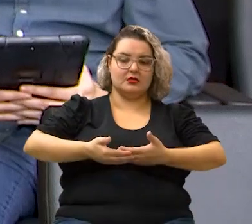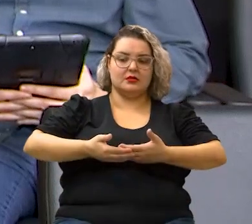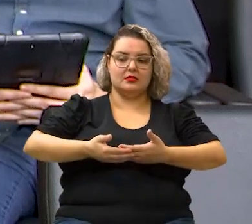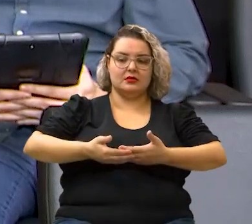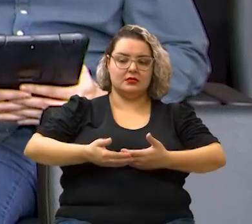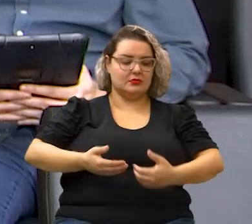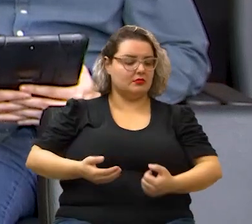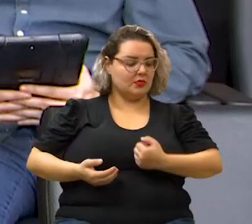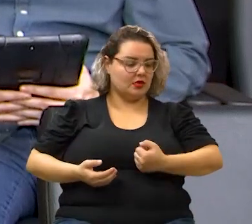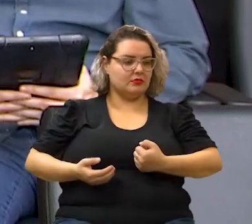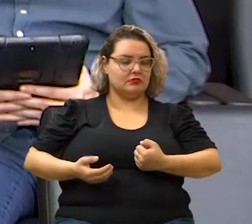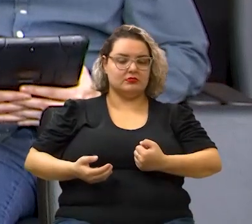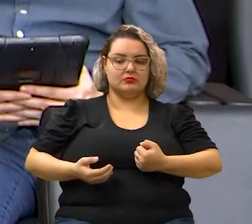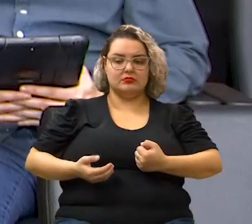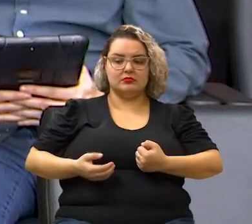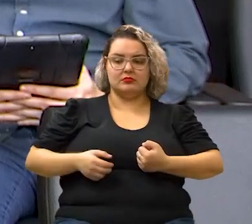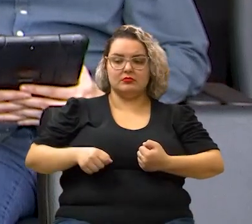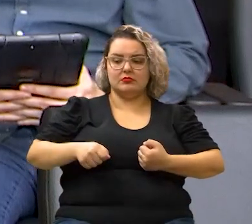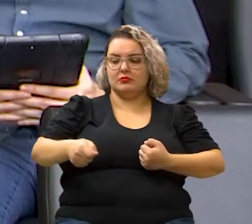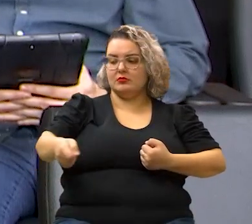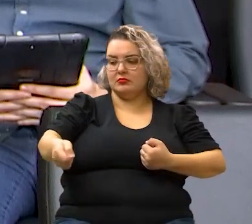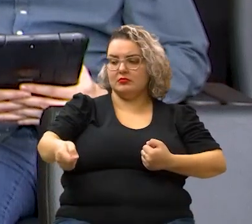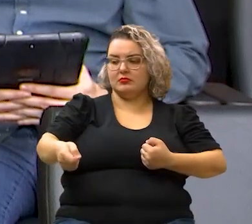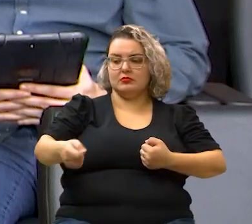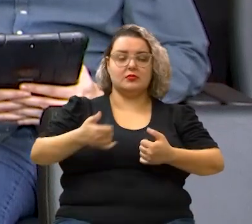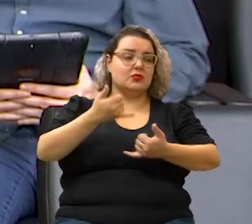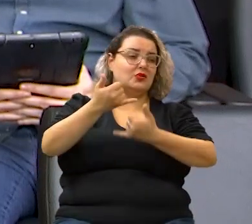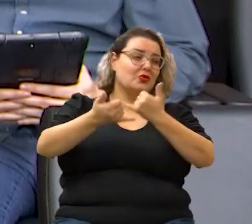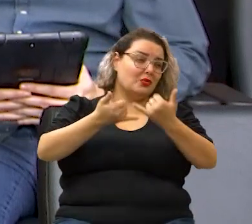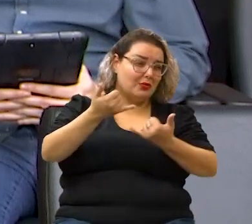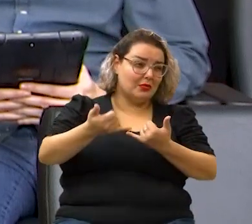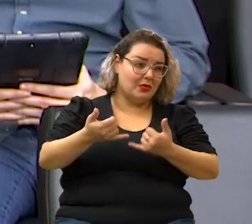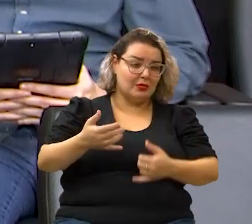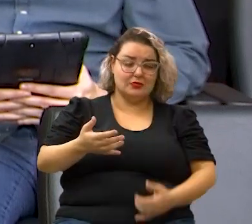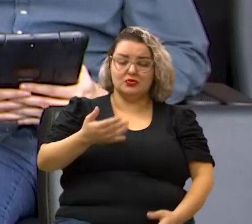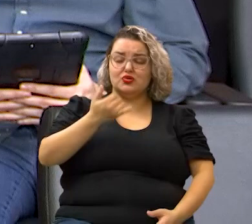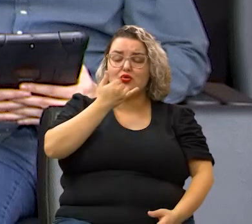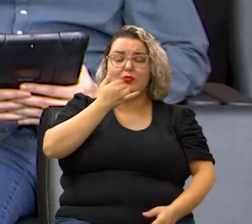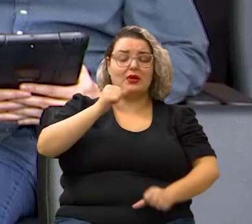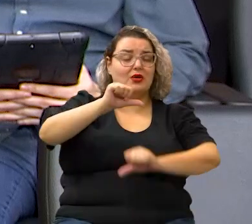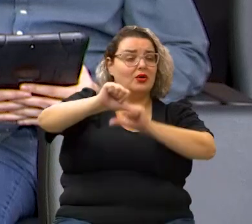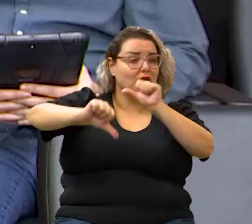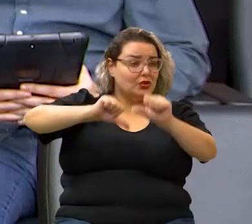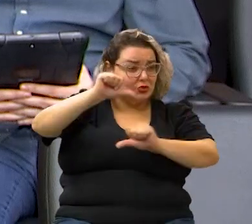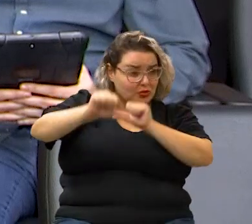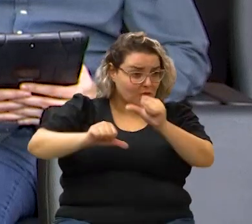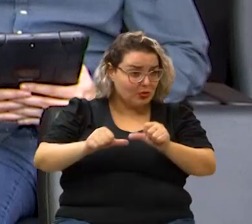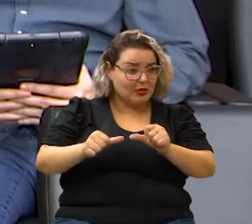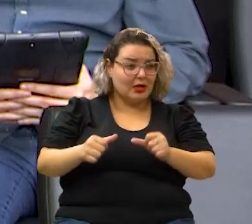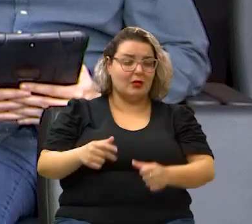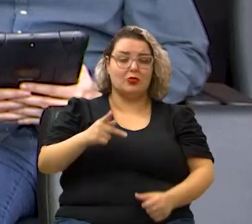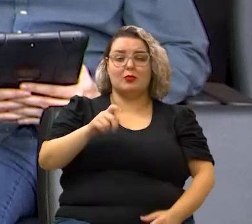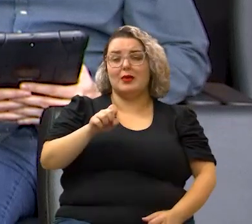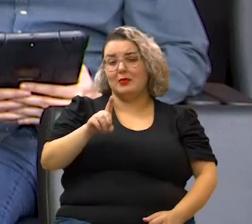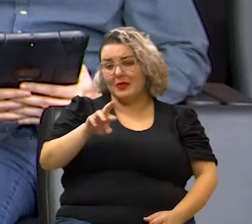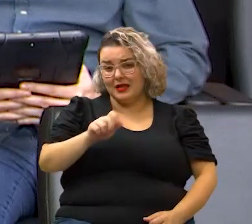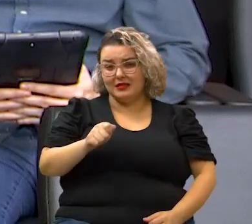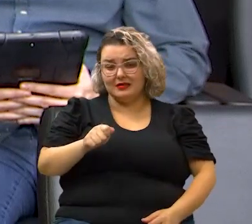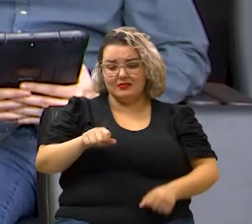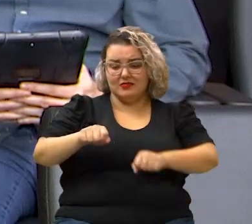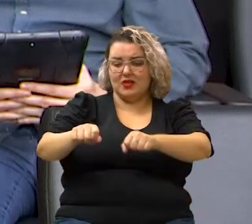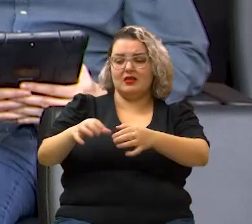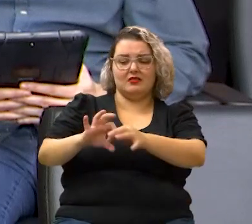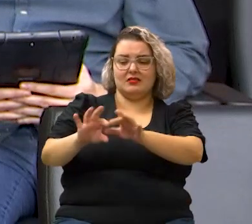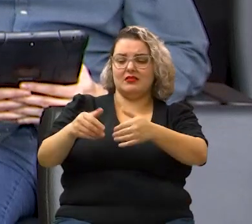carrinho, segurando no colo a criança e deixando o carrinho em troca de uma pedra. Então são cenas assim que realmente você assusta. Você vê